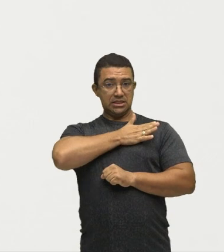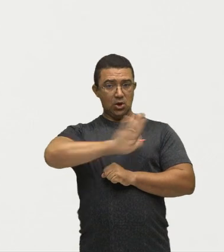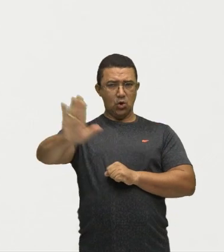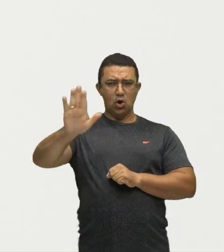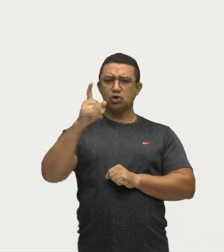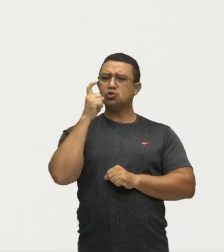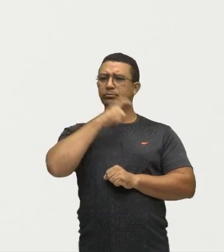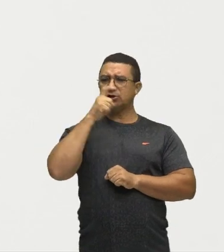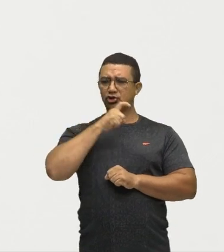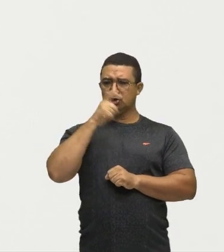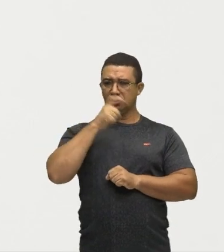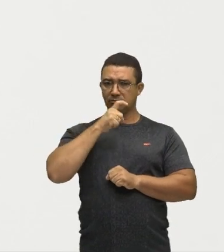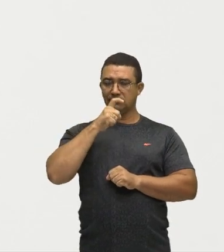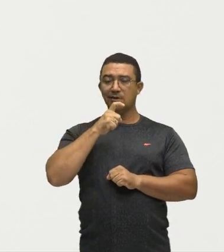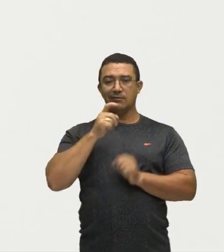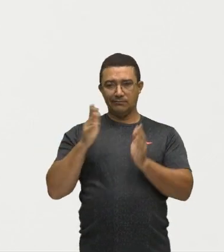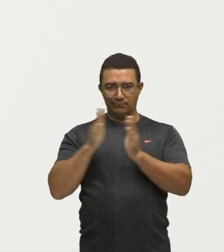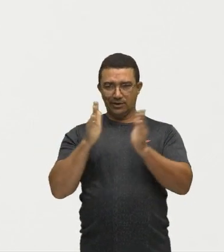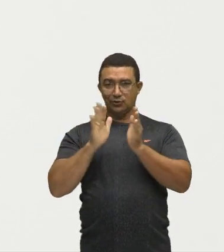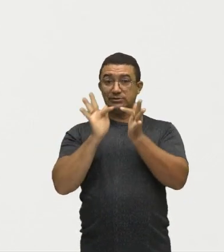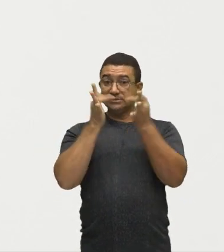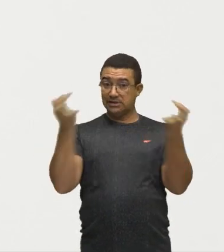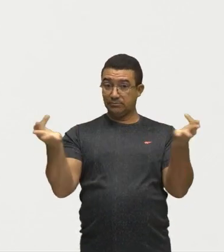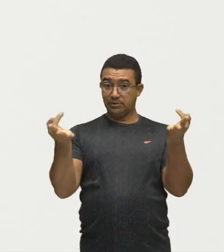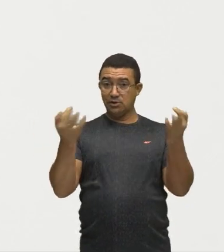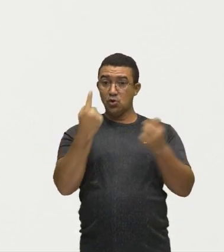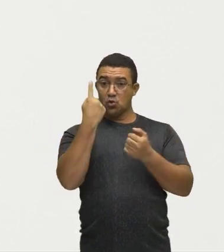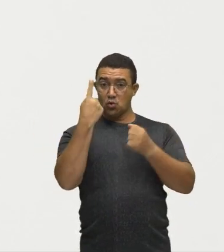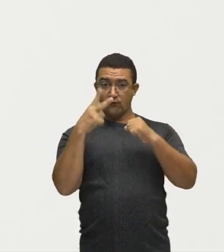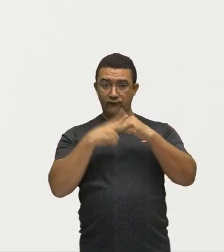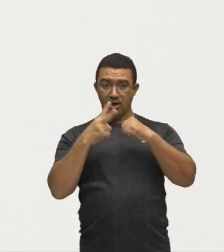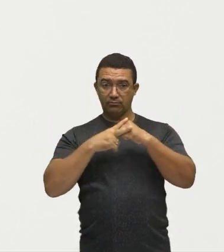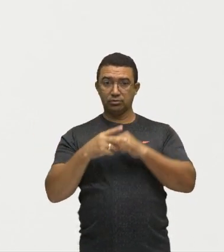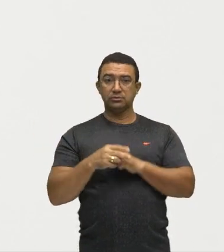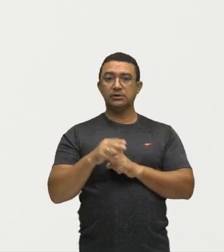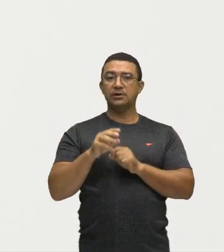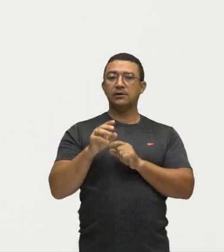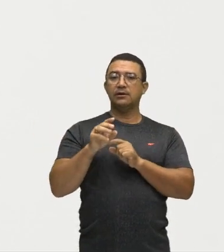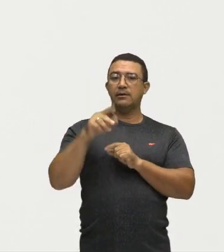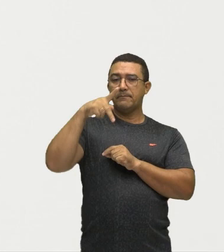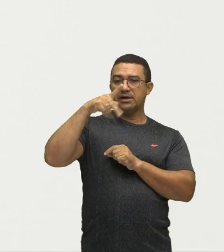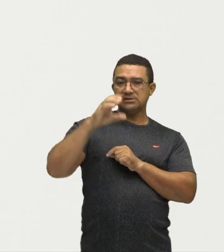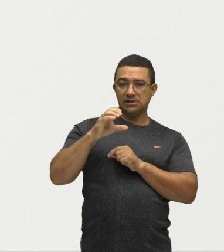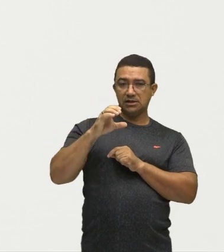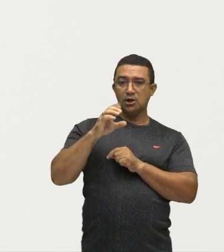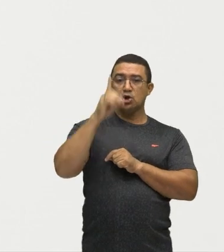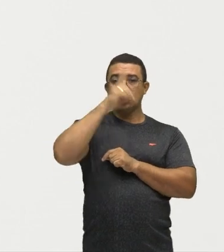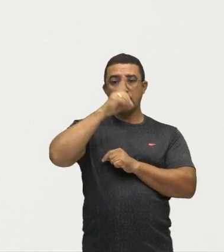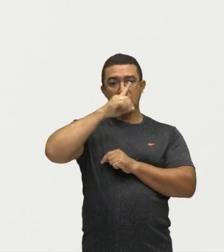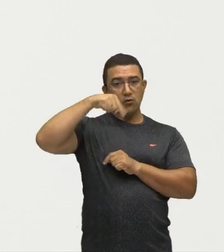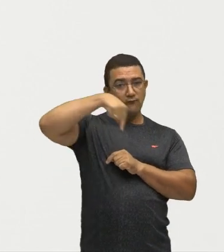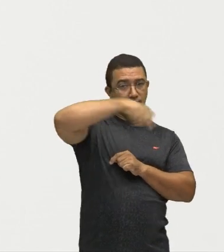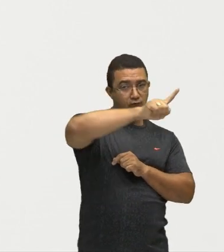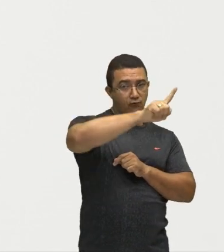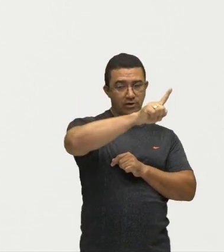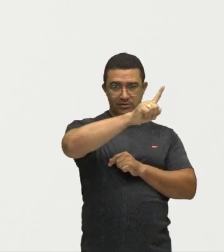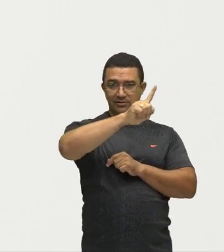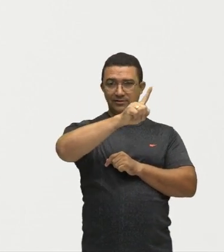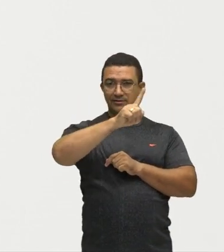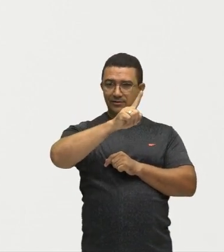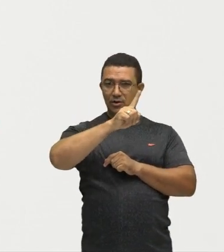Período simples. Domingo fui ao clube. Olha só, domingo fui ao clube,